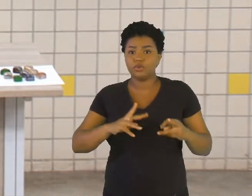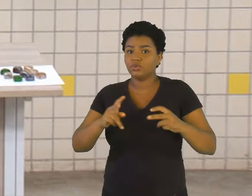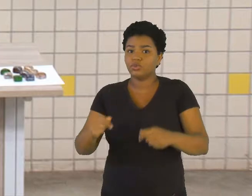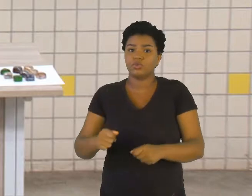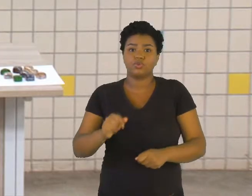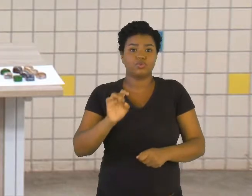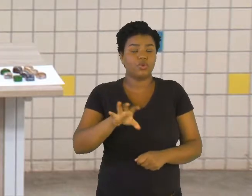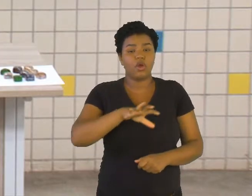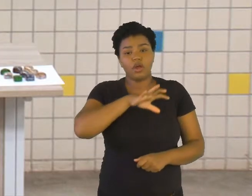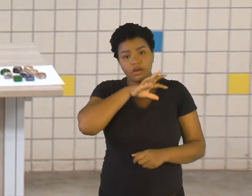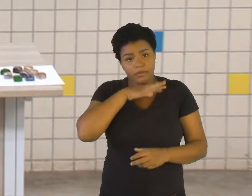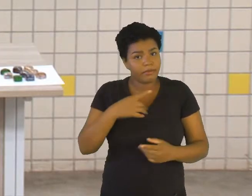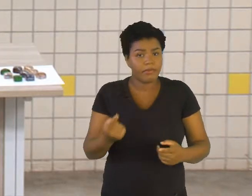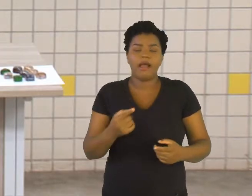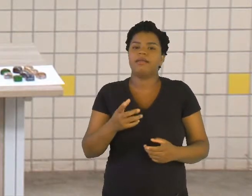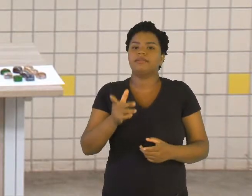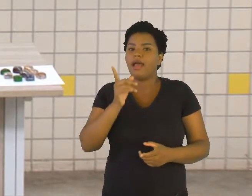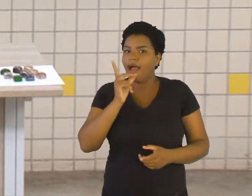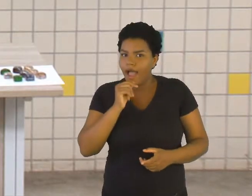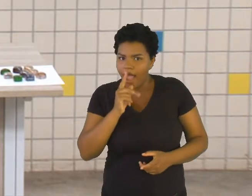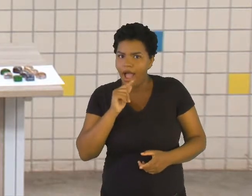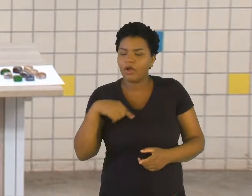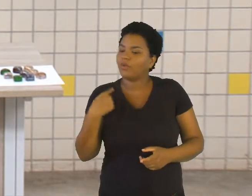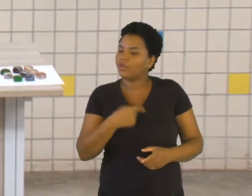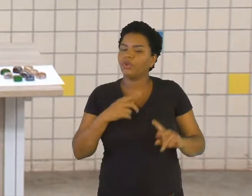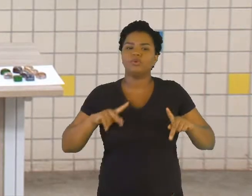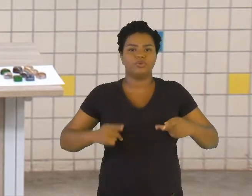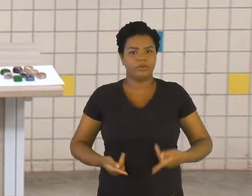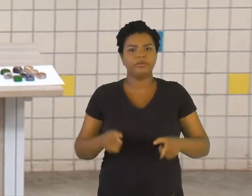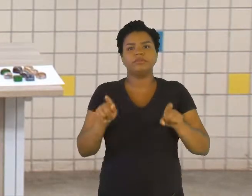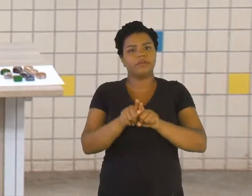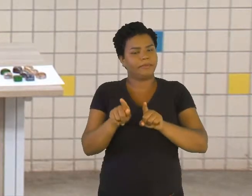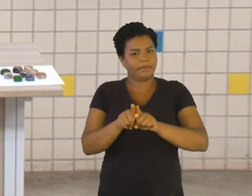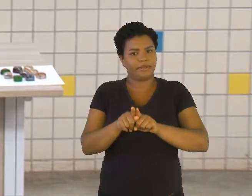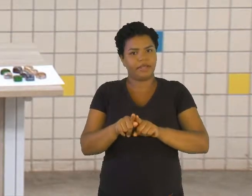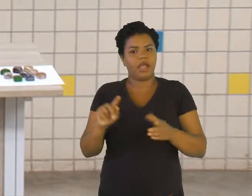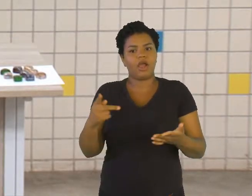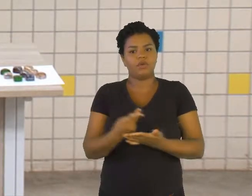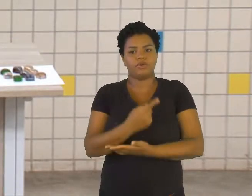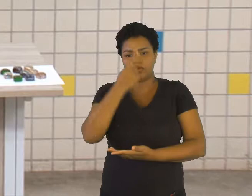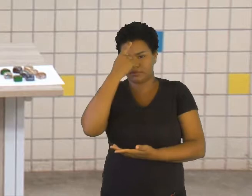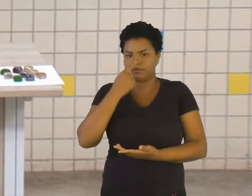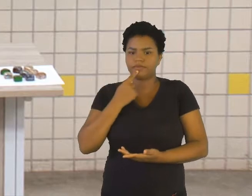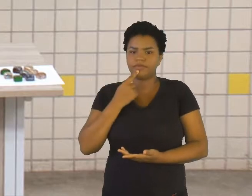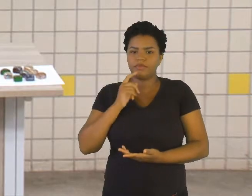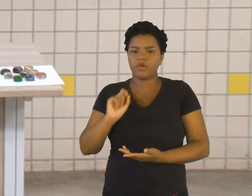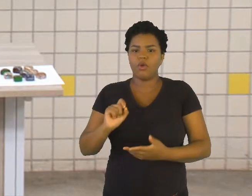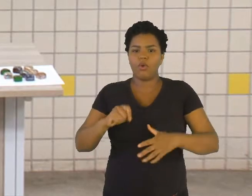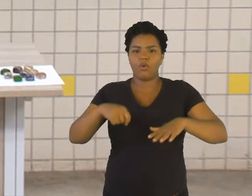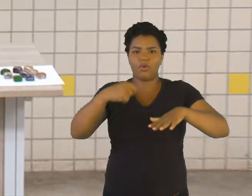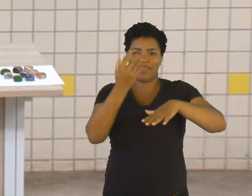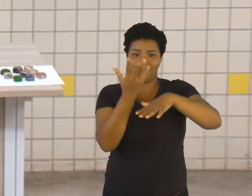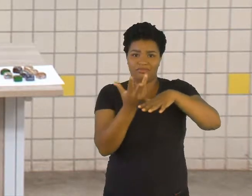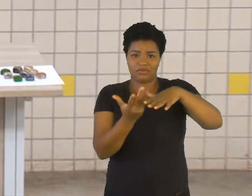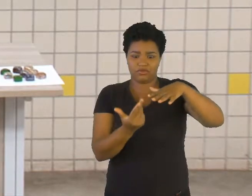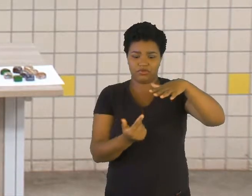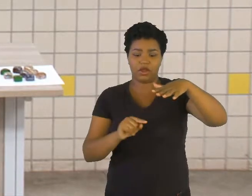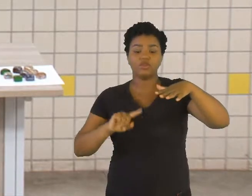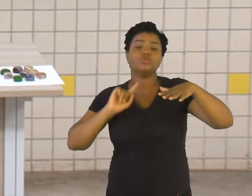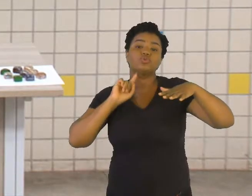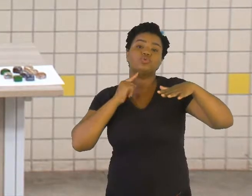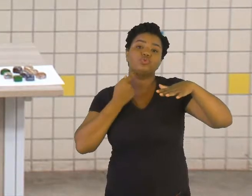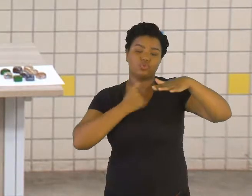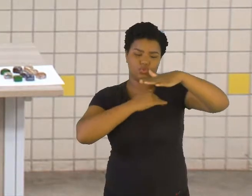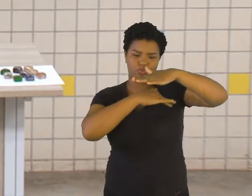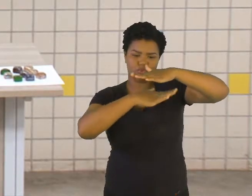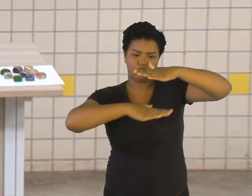nós, os seres humanos. O que acontece nessa imagem? A contaminação do lençol freático. O que é isso, professora?